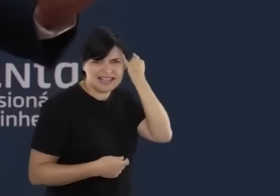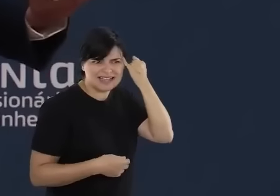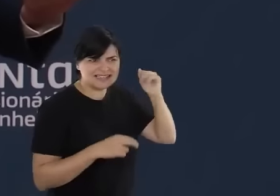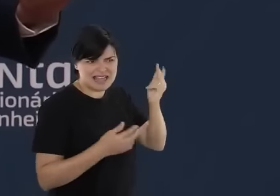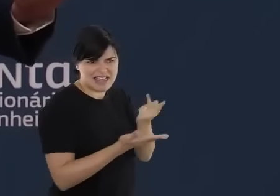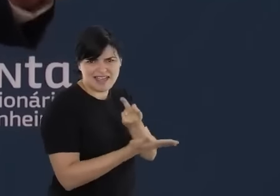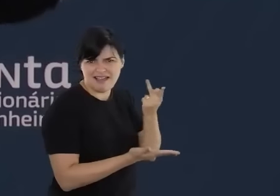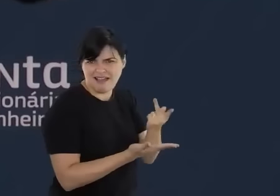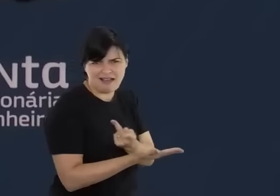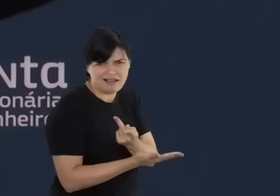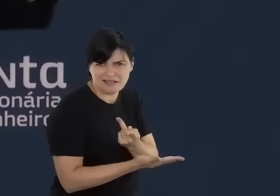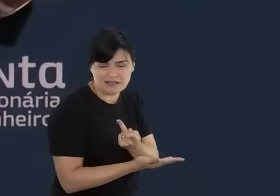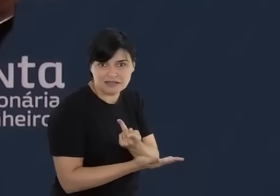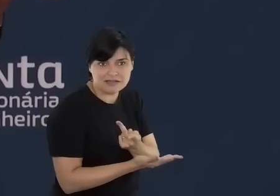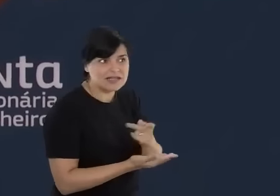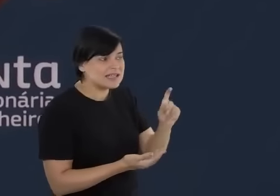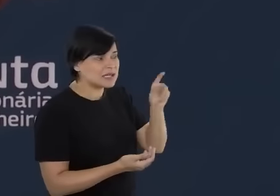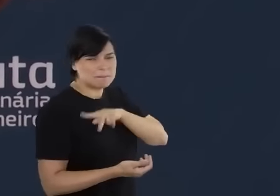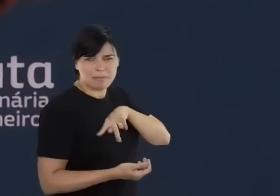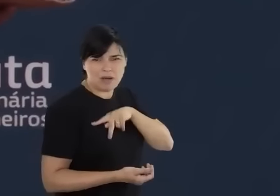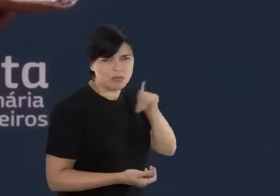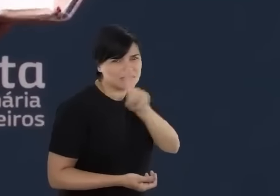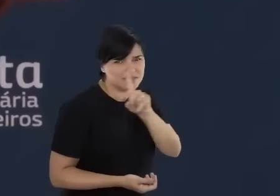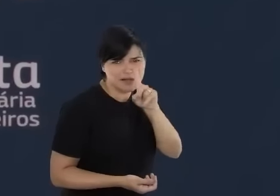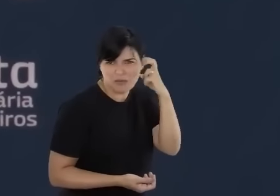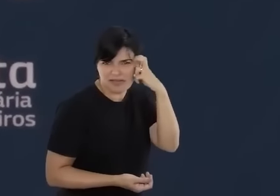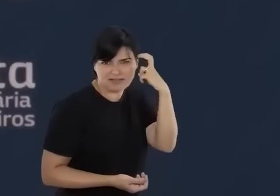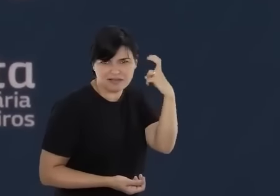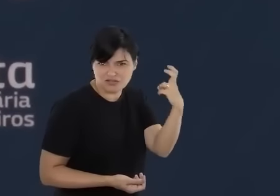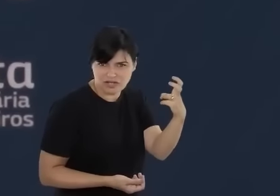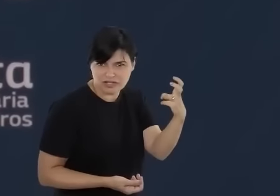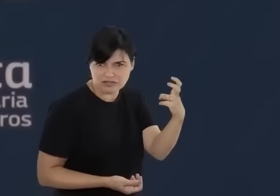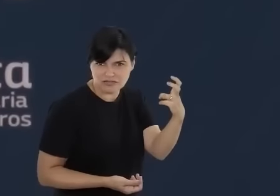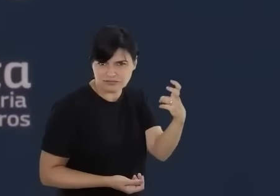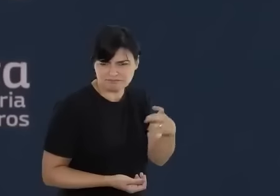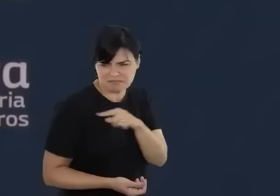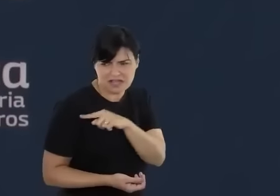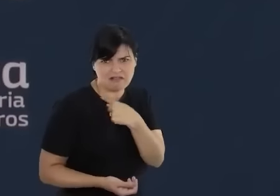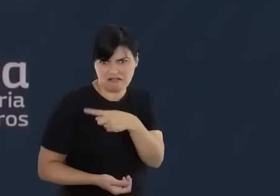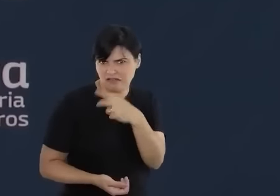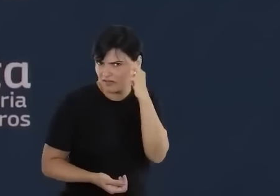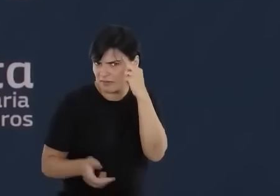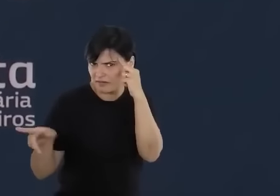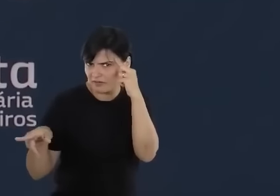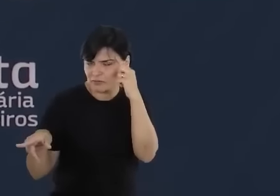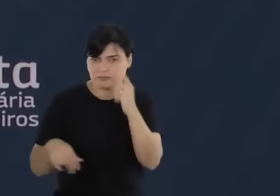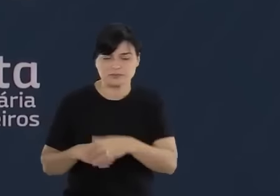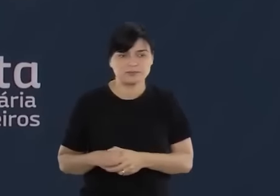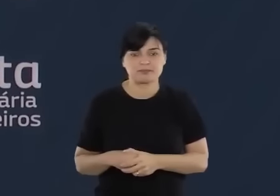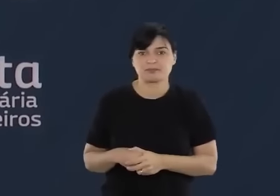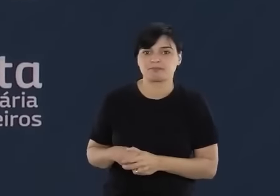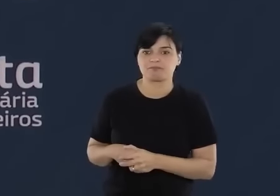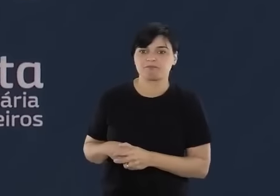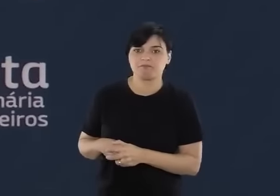um tagarela não intelectual como eles filósofos de Atenas mas notem comigo na